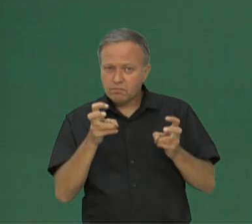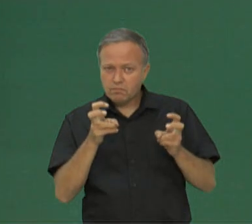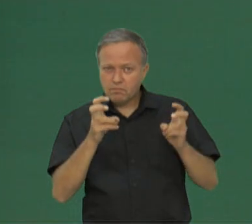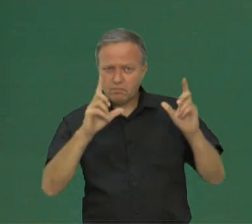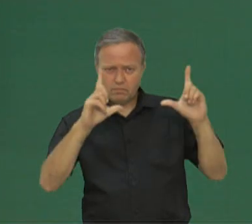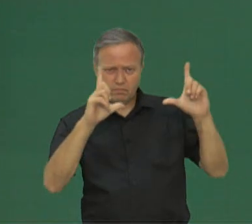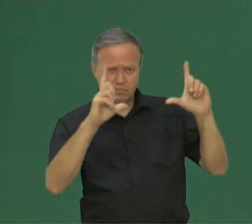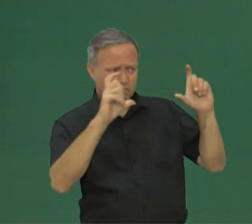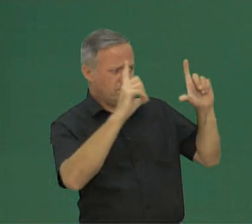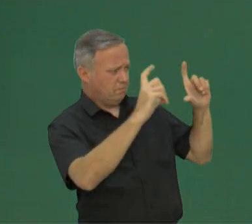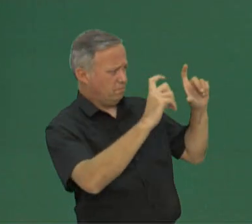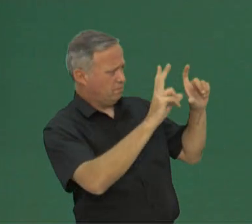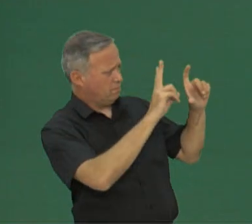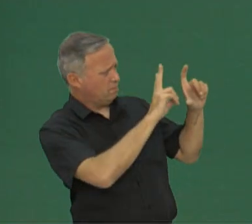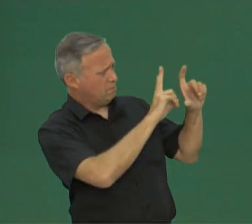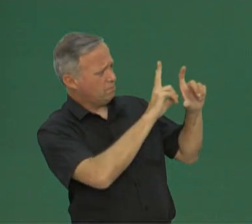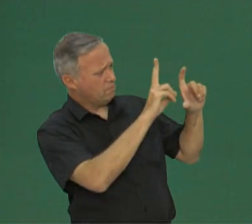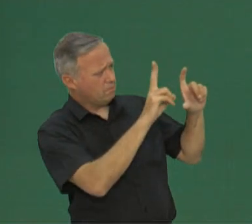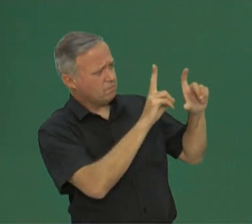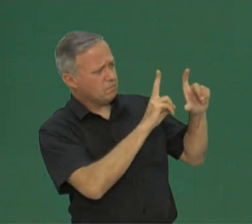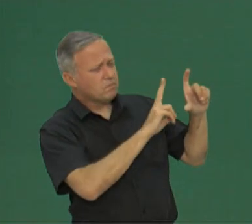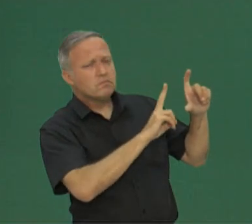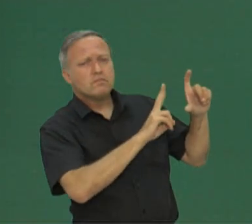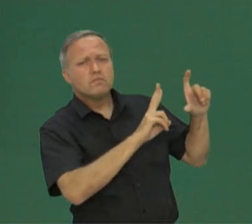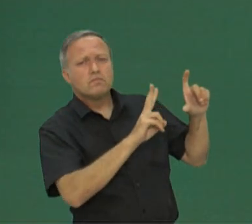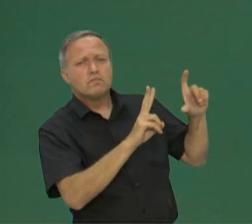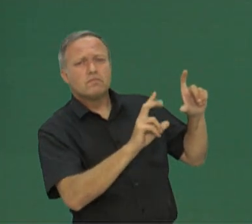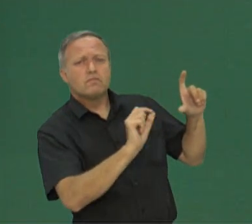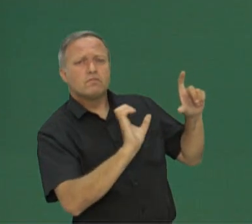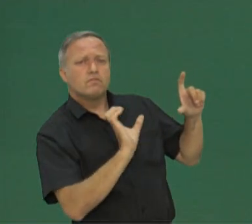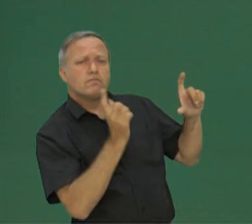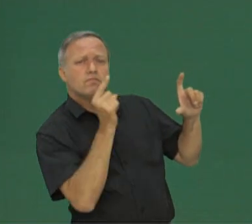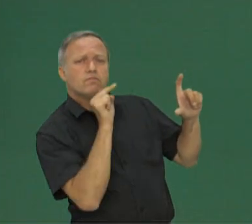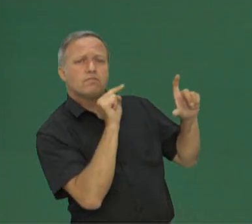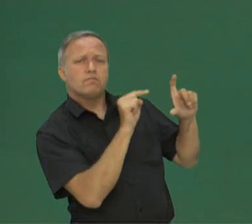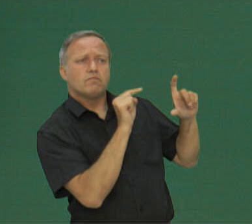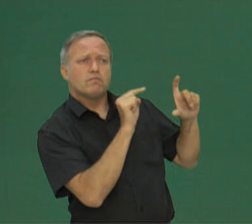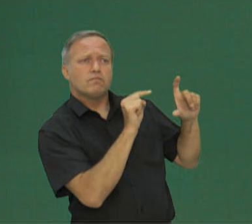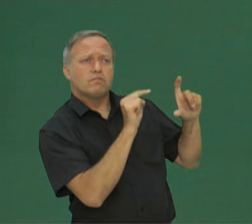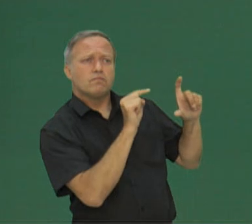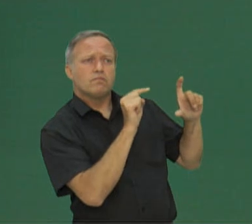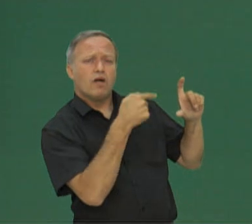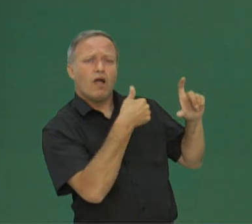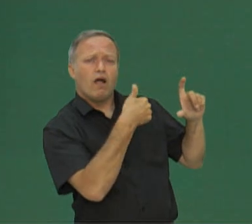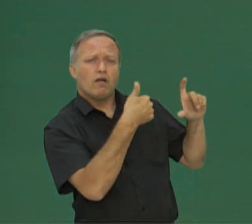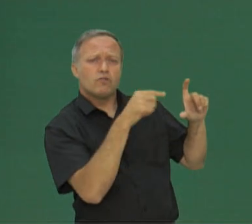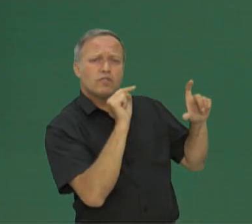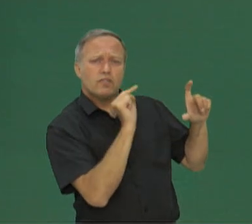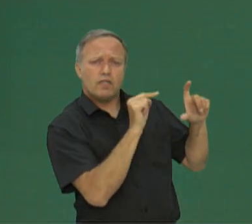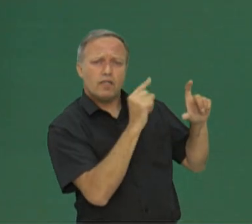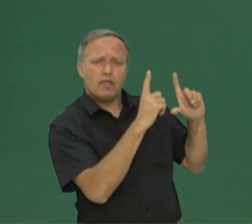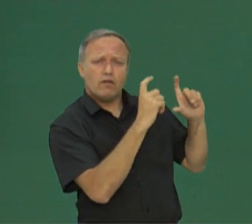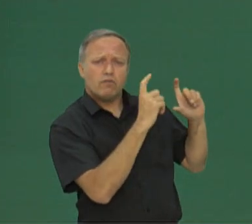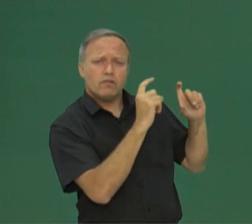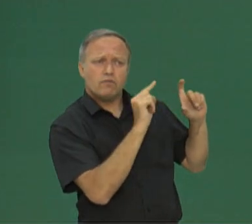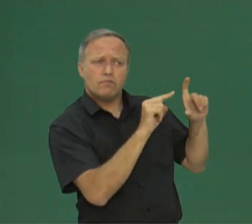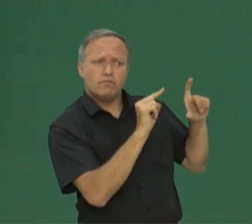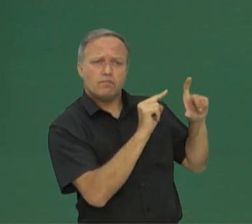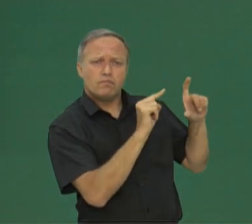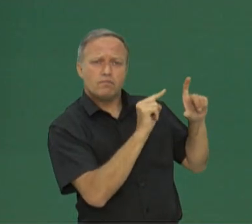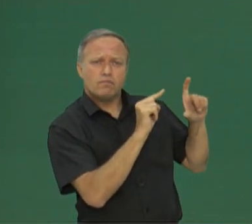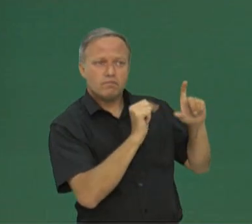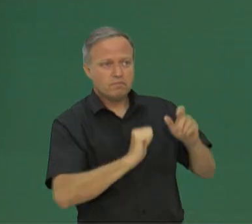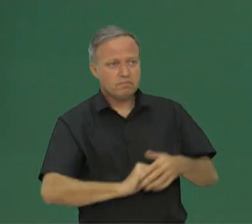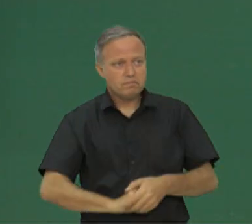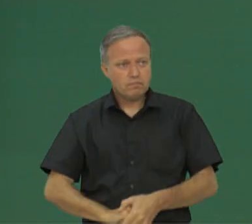imagem? Fizeram a leitura dela? Viram o que pode estar acontecendo aí com os objetos, com os elementos que estão ali? Vamos lá,